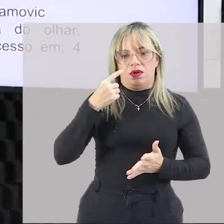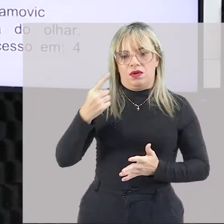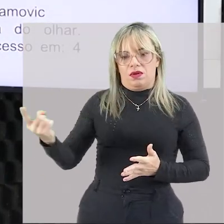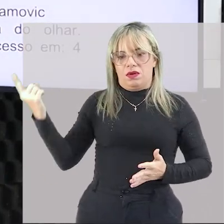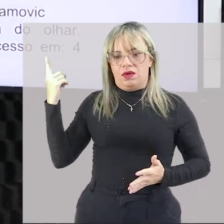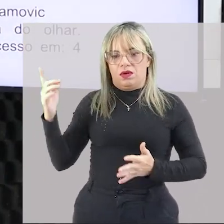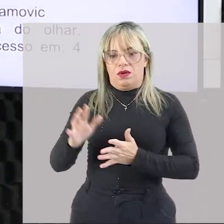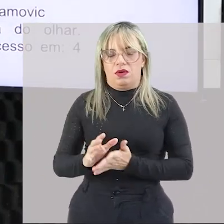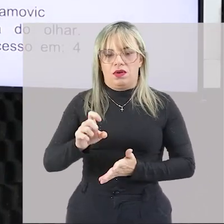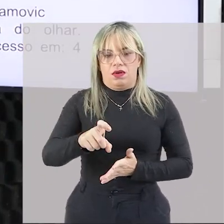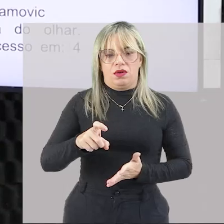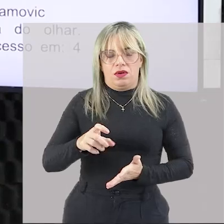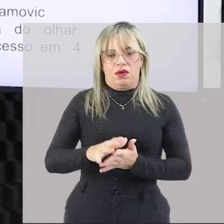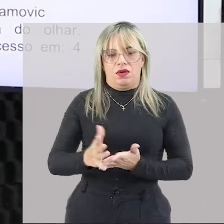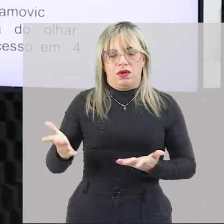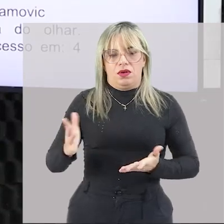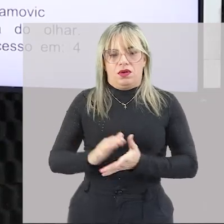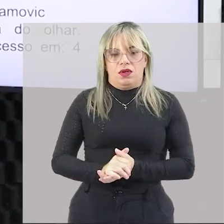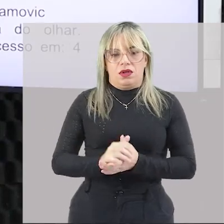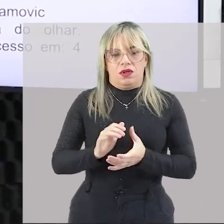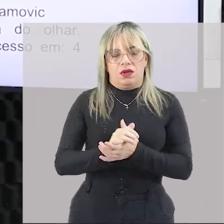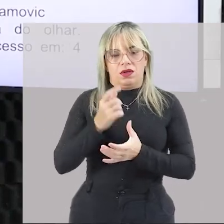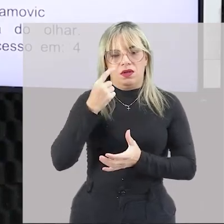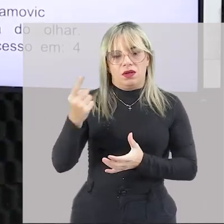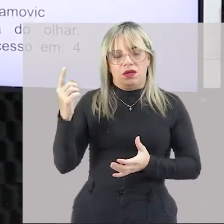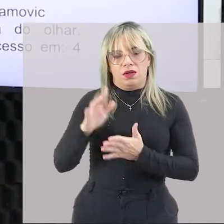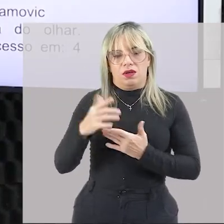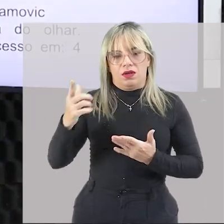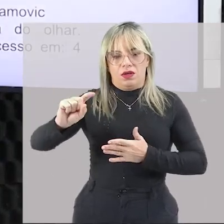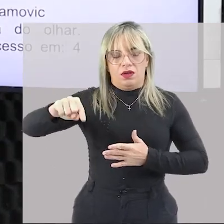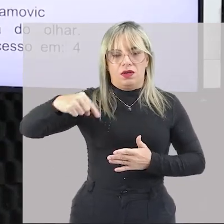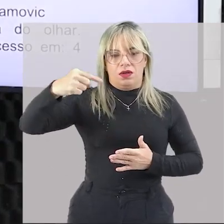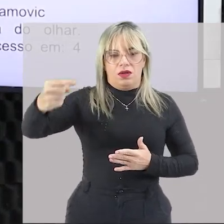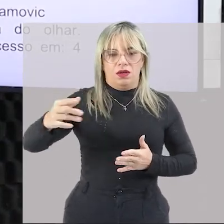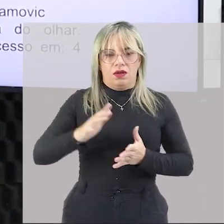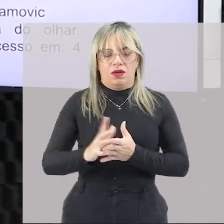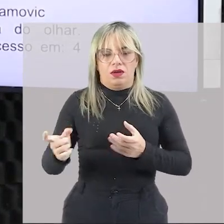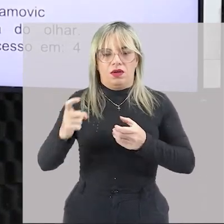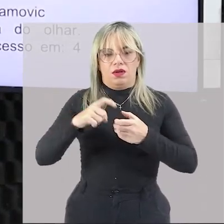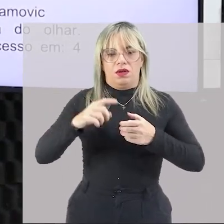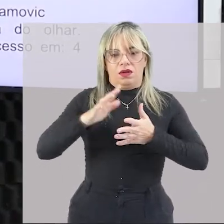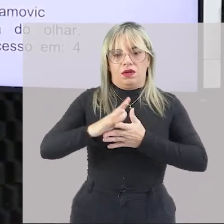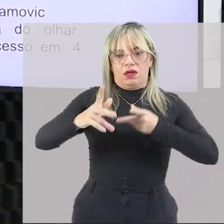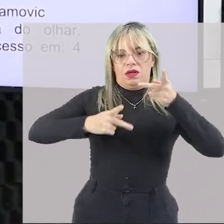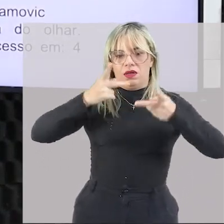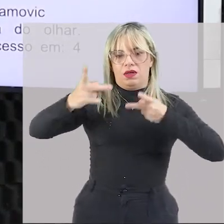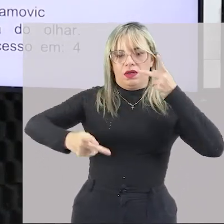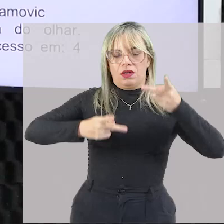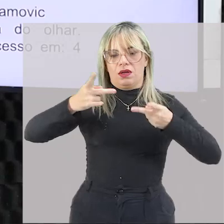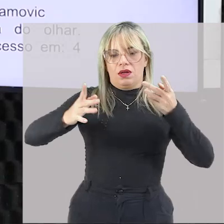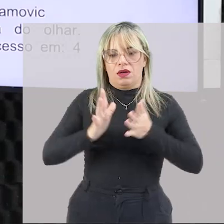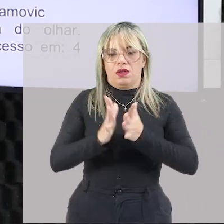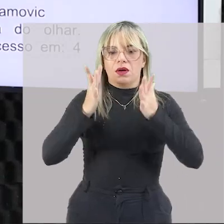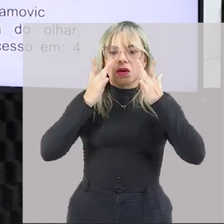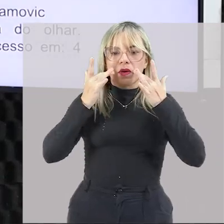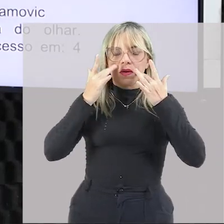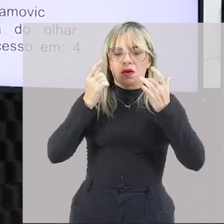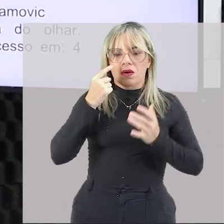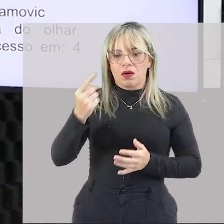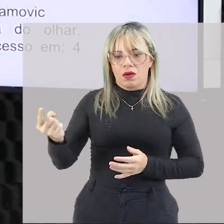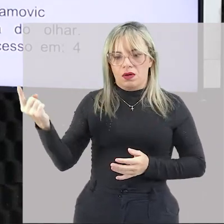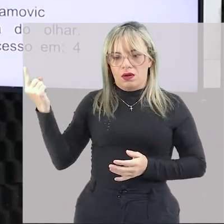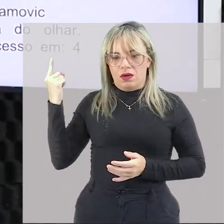ex-marido está lá e senta de frente a ela. Depois disso, diz o pessoal, que eles voltaram a se falar, que eles não estavam se falando. A artista está presente,